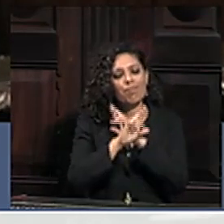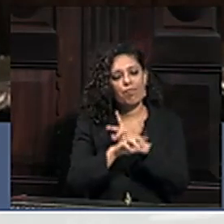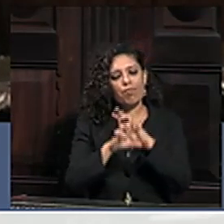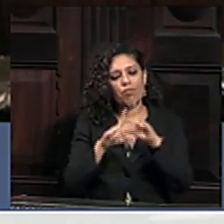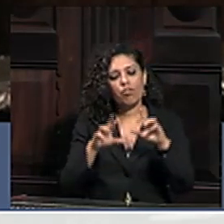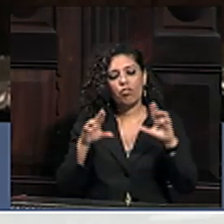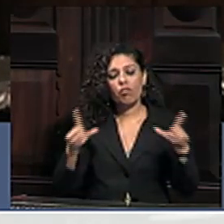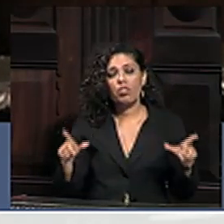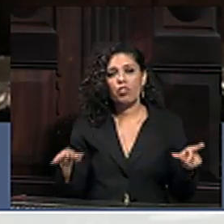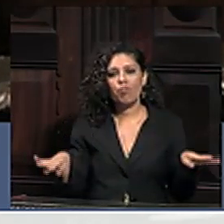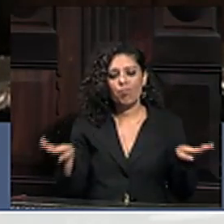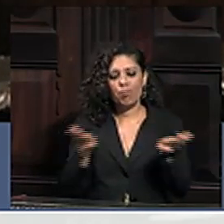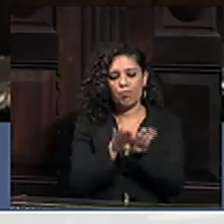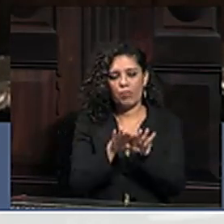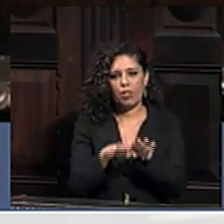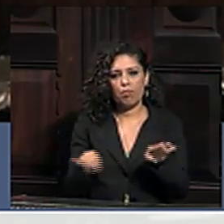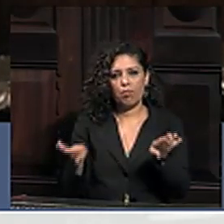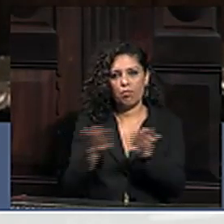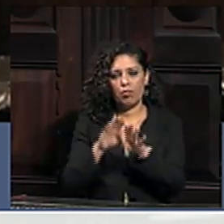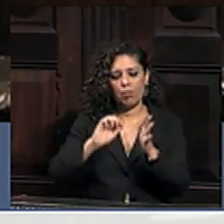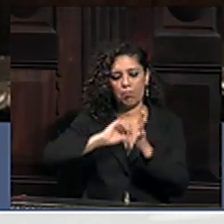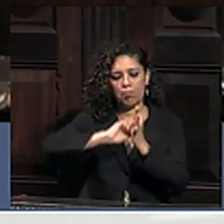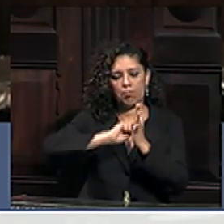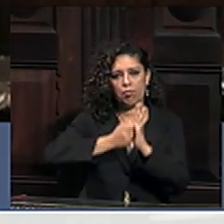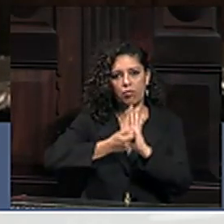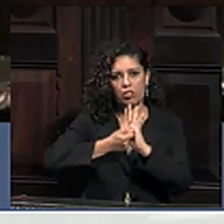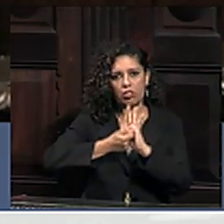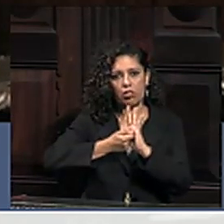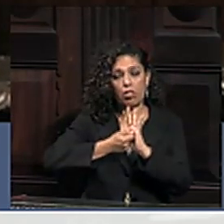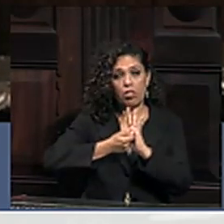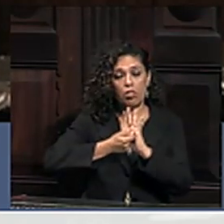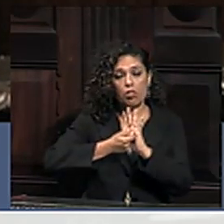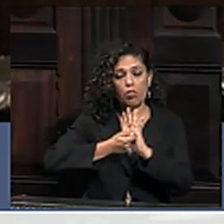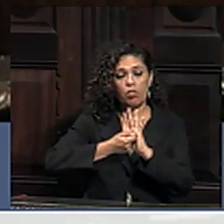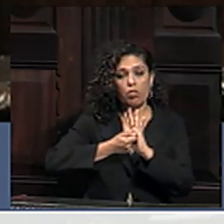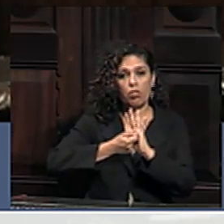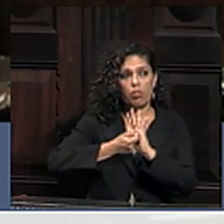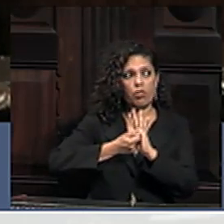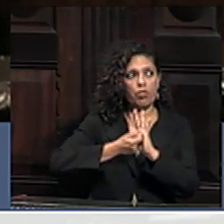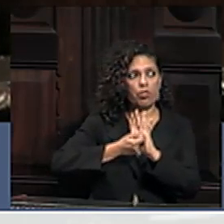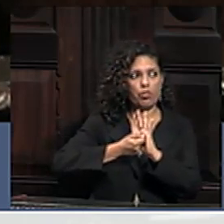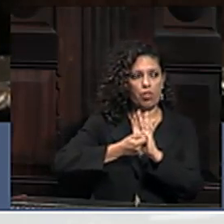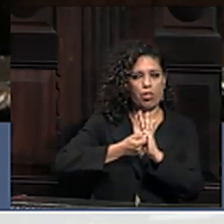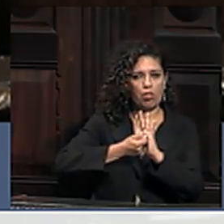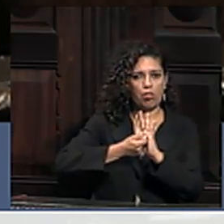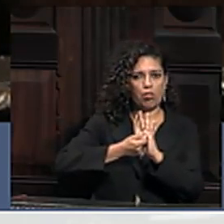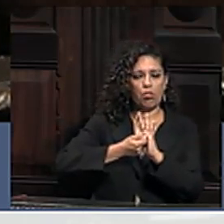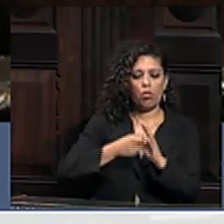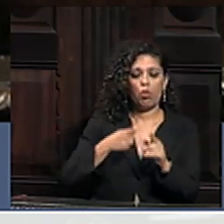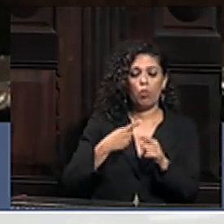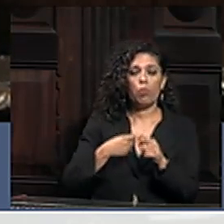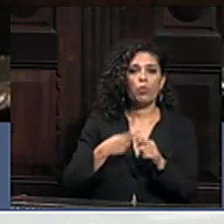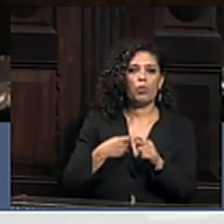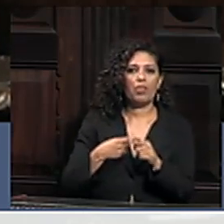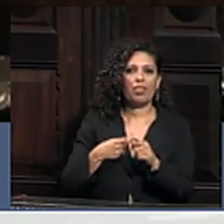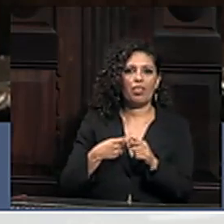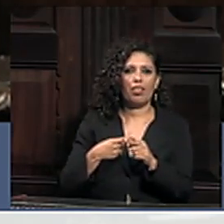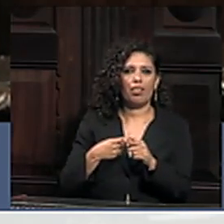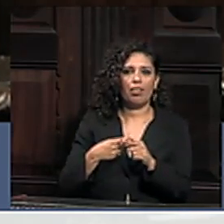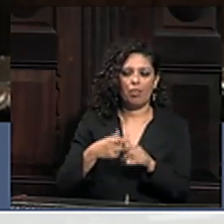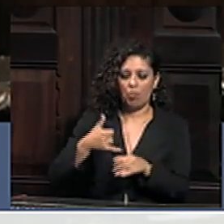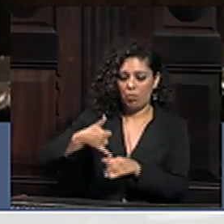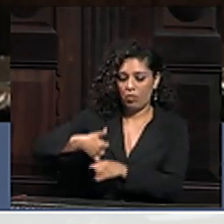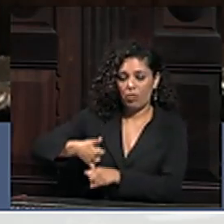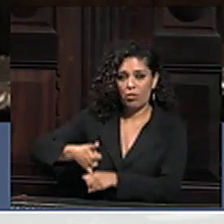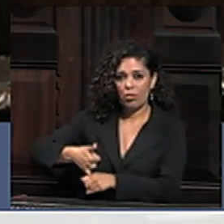no Alasca, onde o custo da exploração por barril batia $40. Ora,